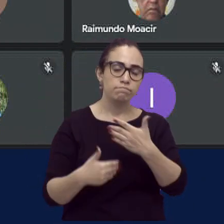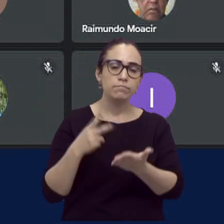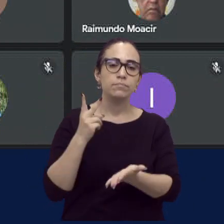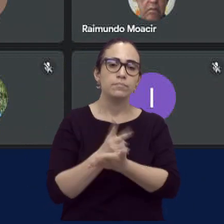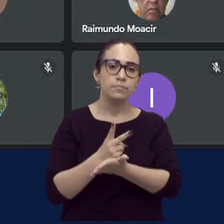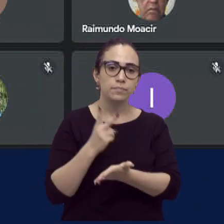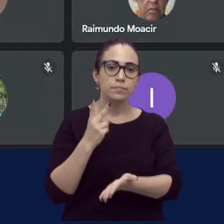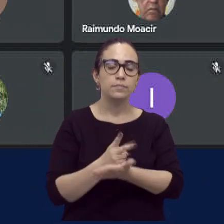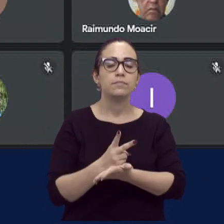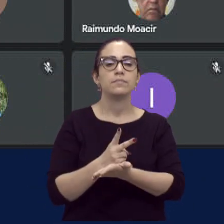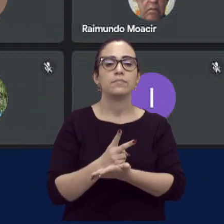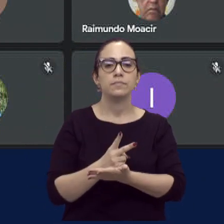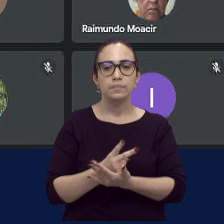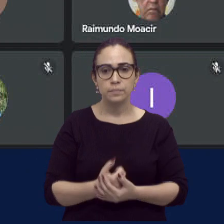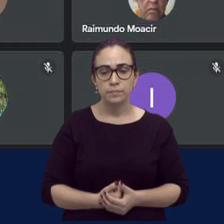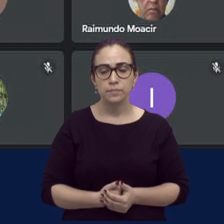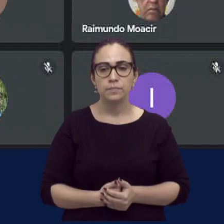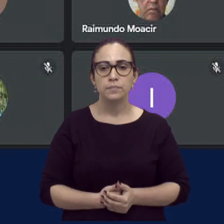possível a gente aprender.